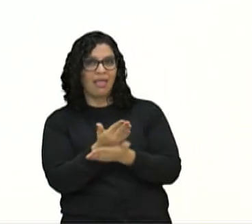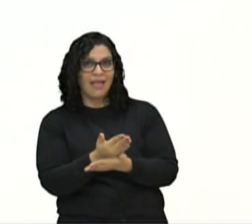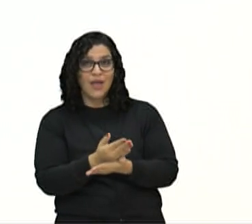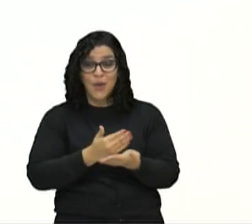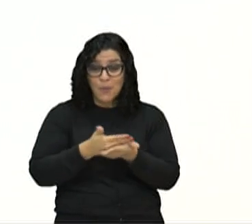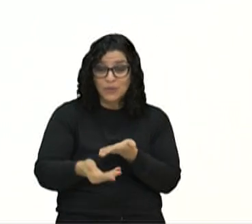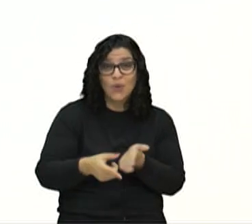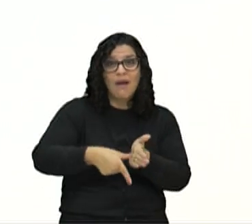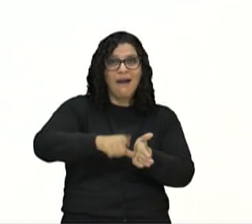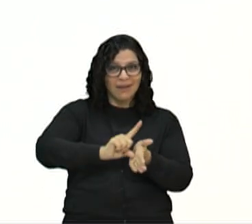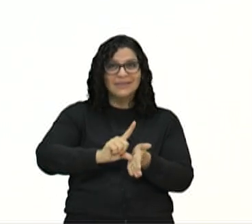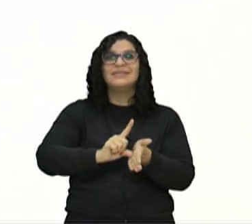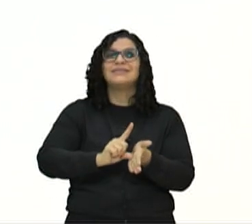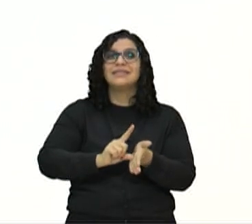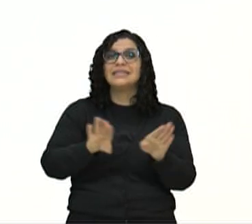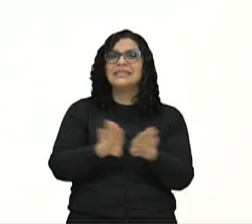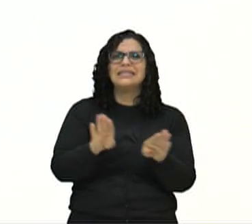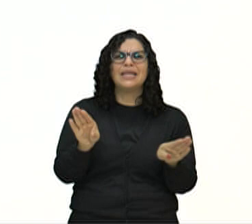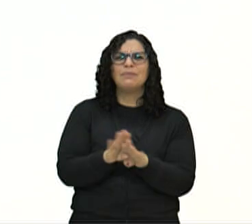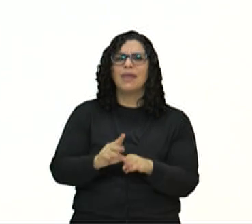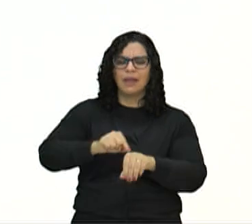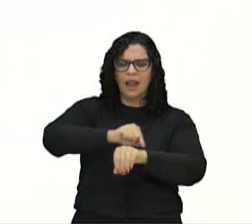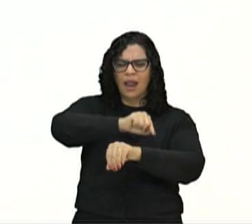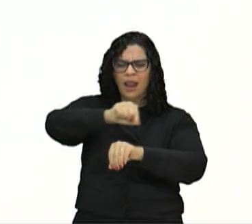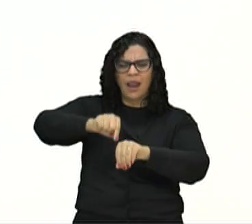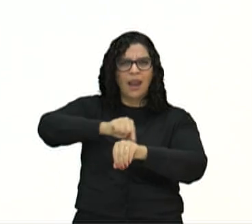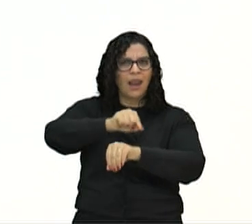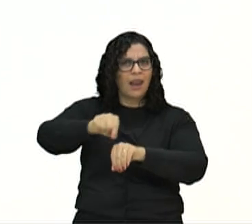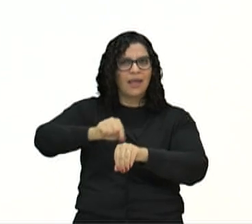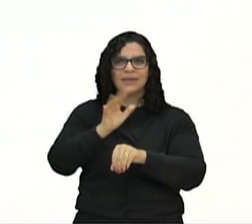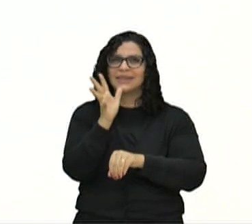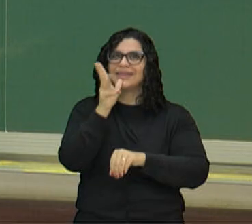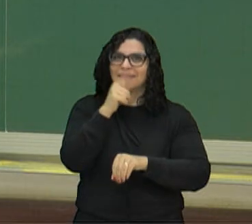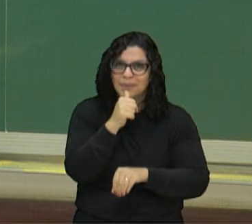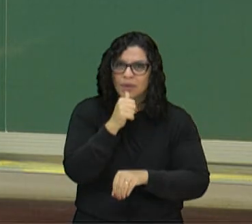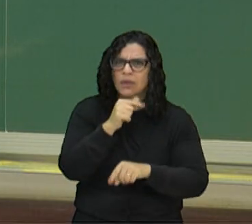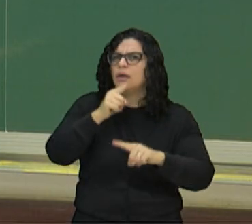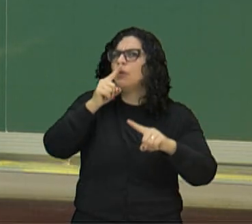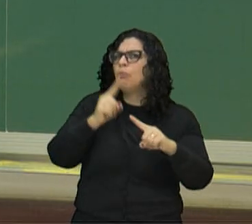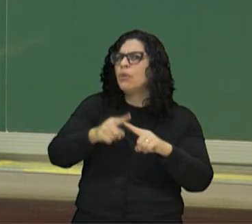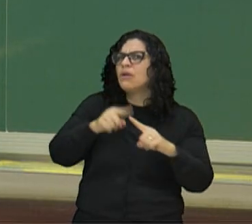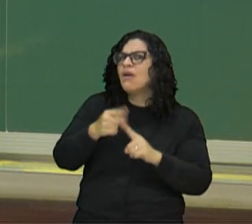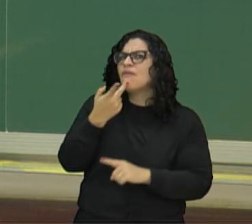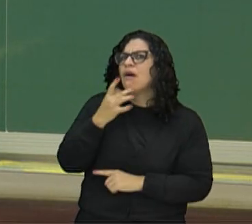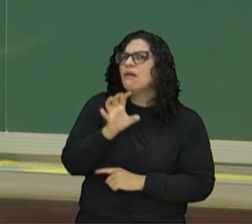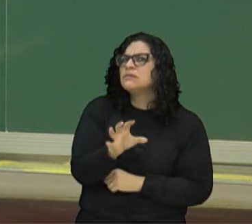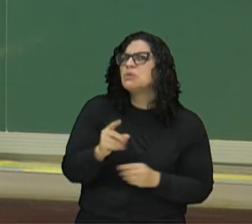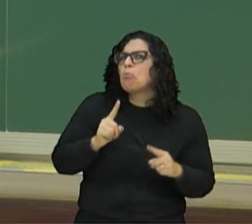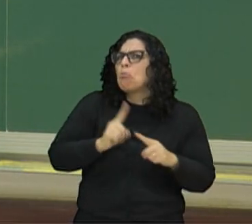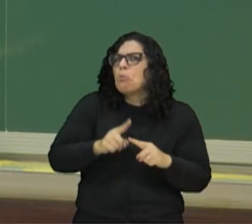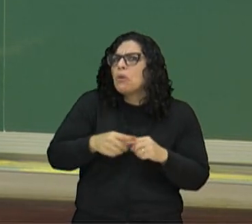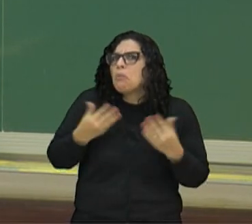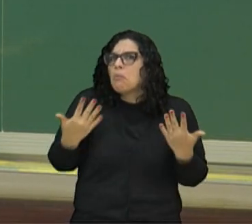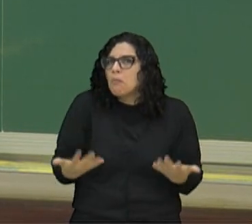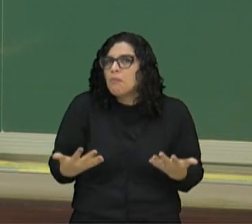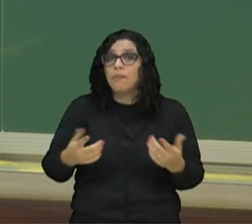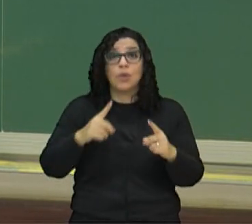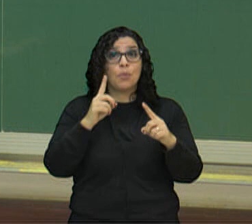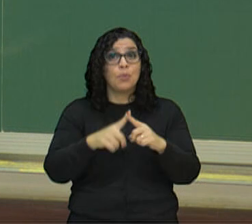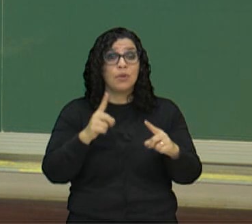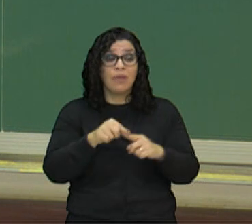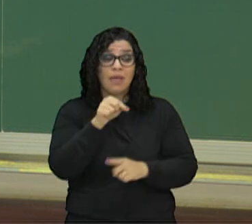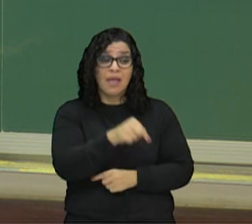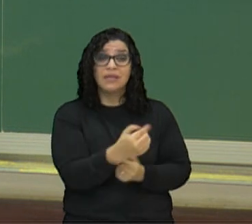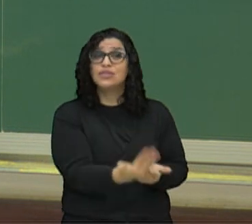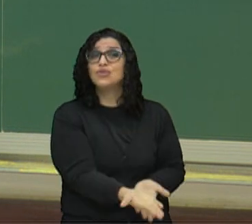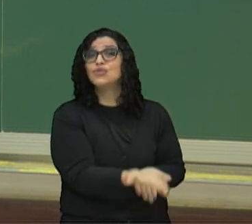começado mais cedo e durado mais tempo. Por que será que ele fala dessa forma? Porque ele era